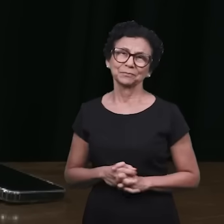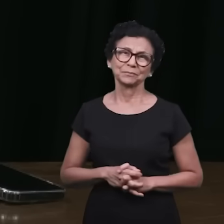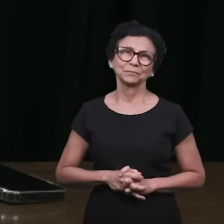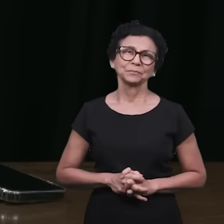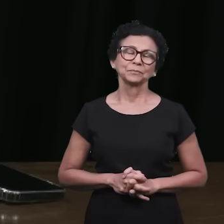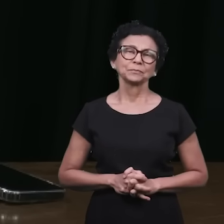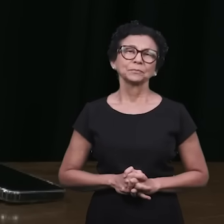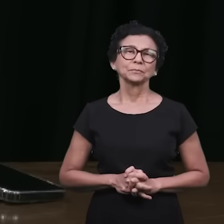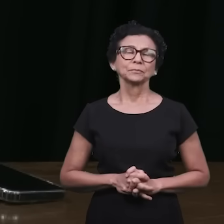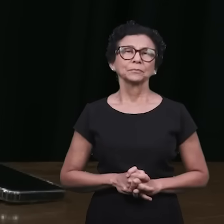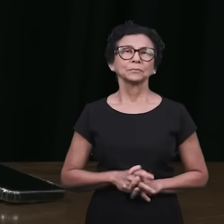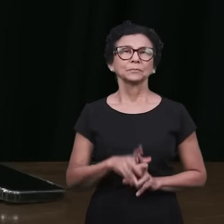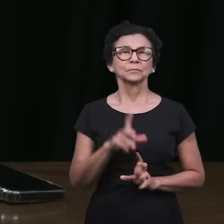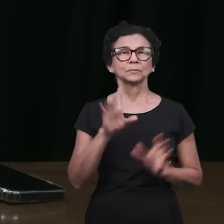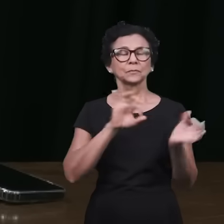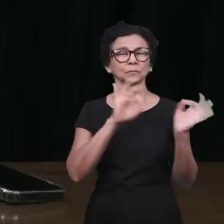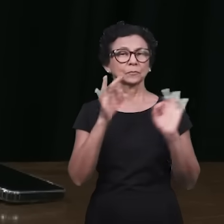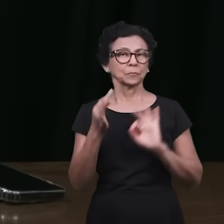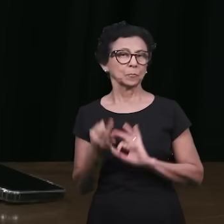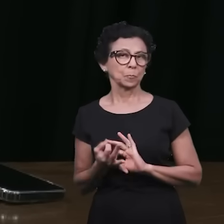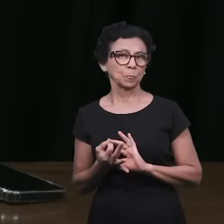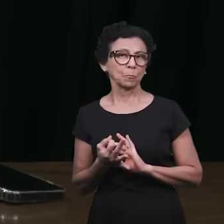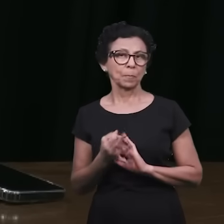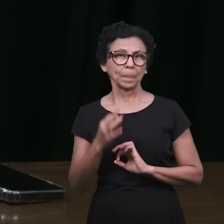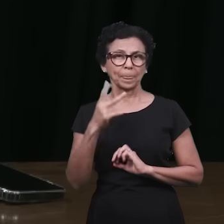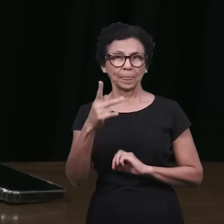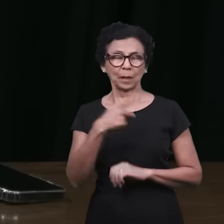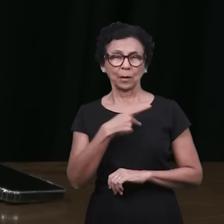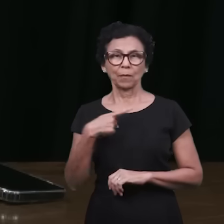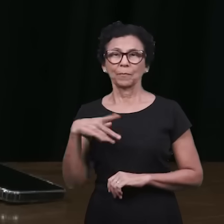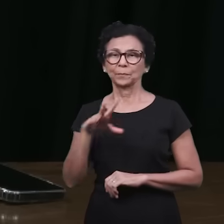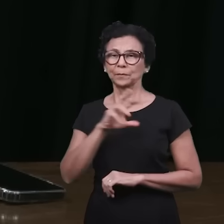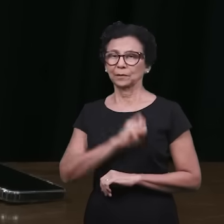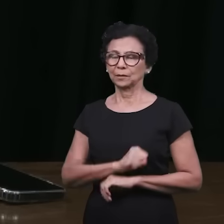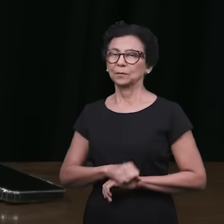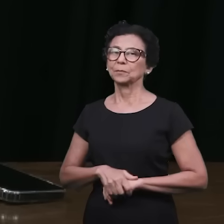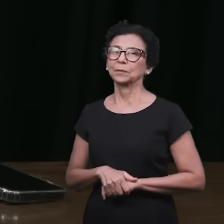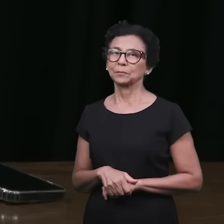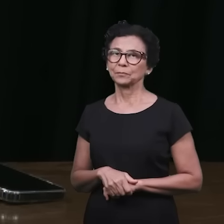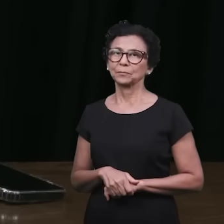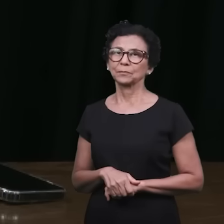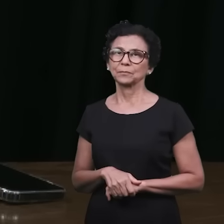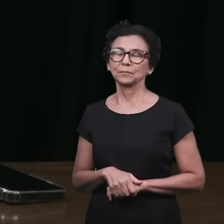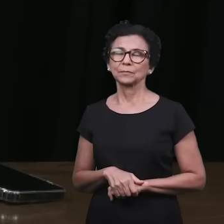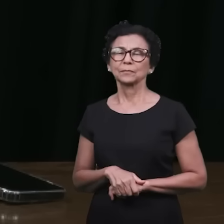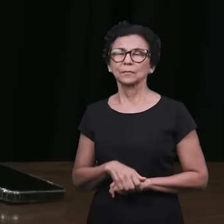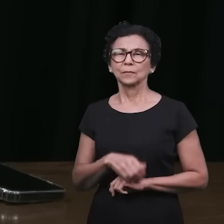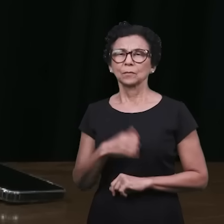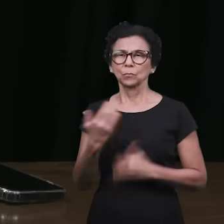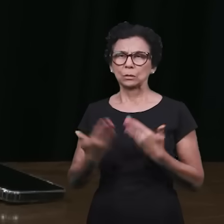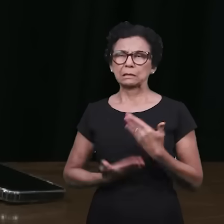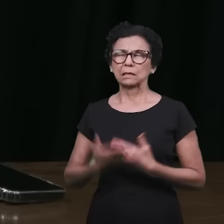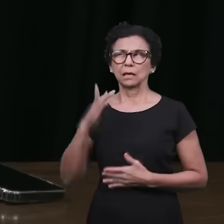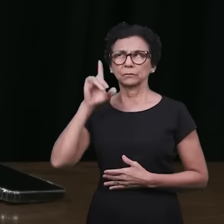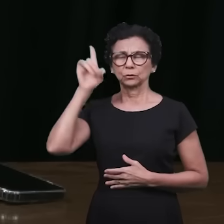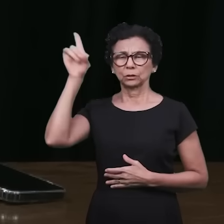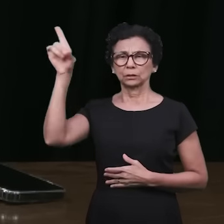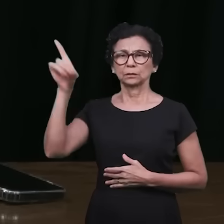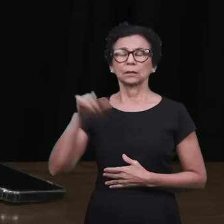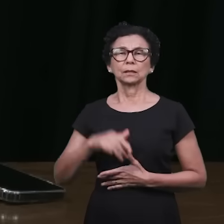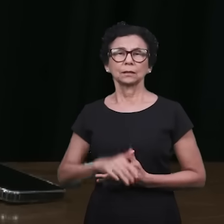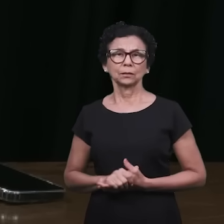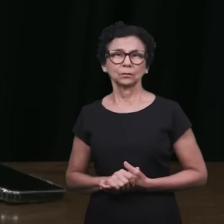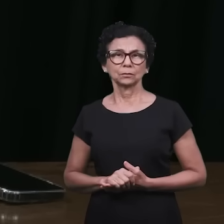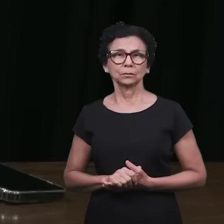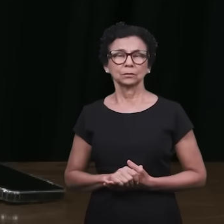você que nos assiste, ame o seu pastor que está contigo, é um homem de Deus. Aos pastores também que nos